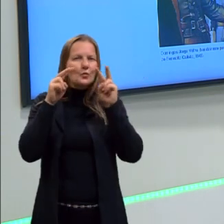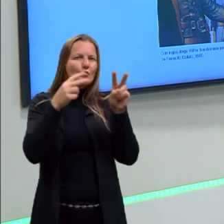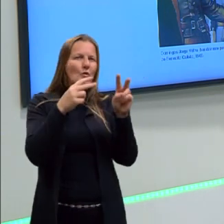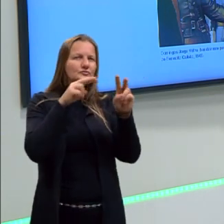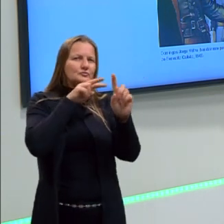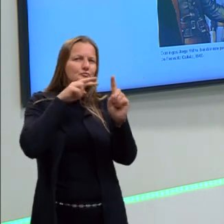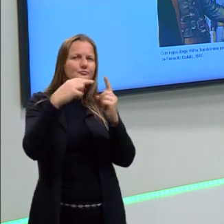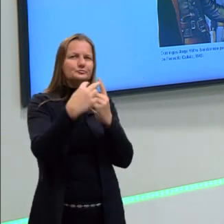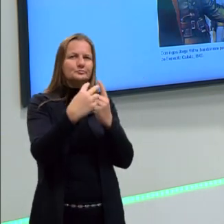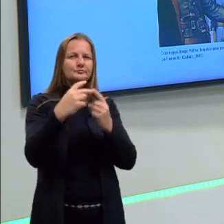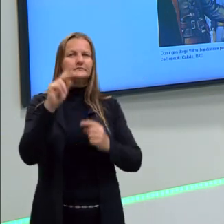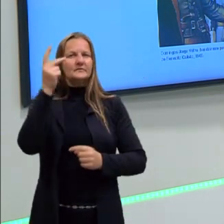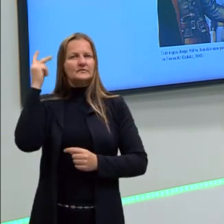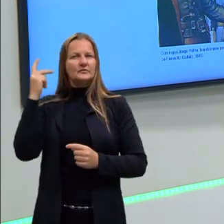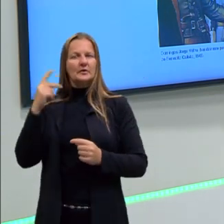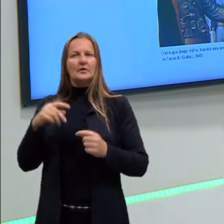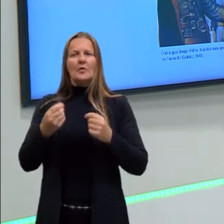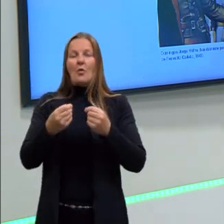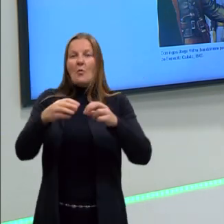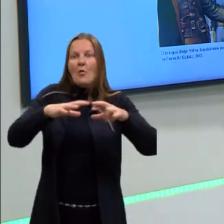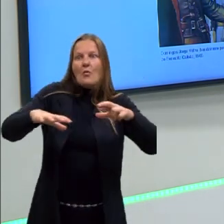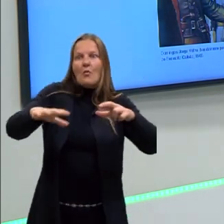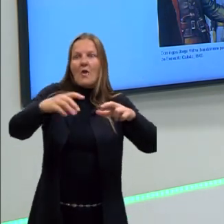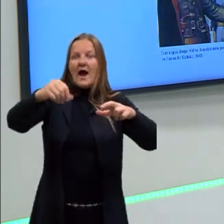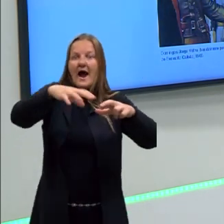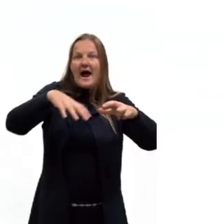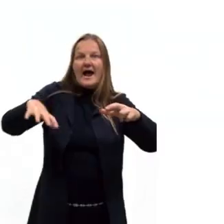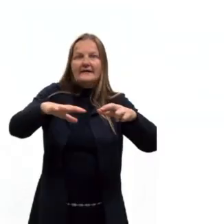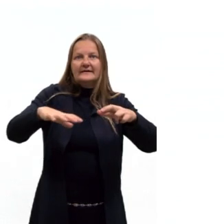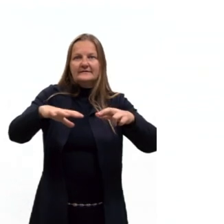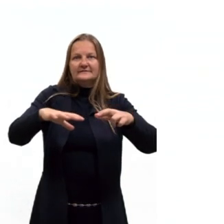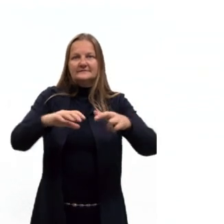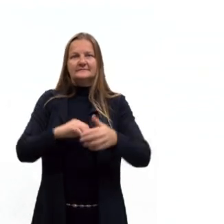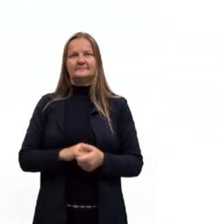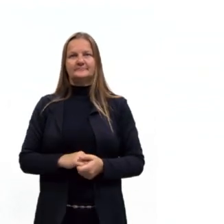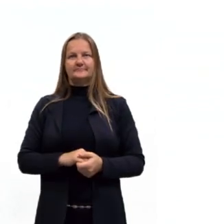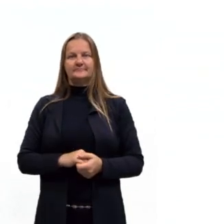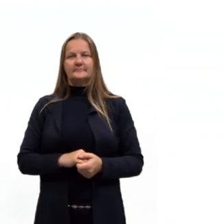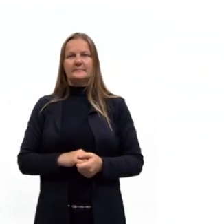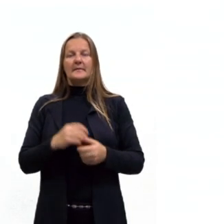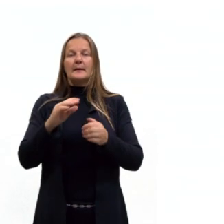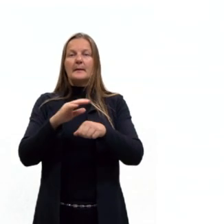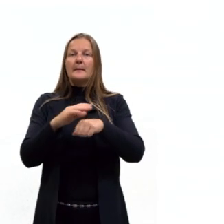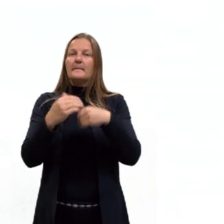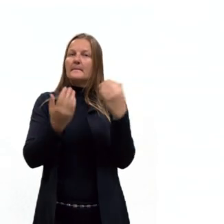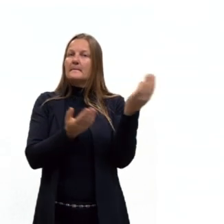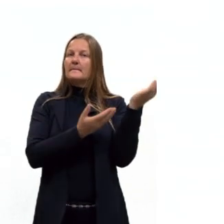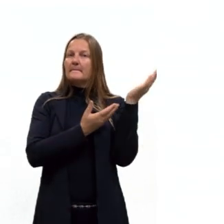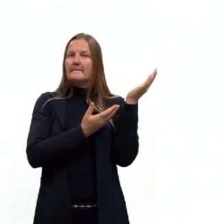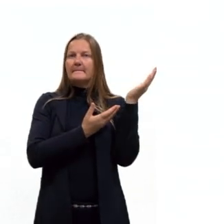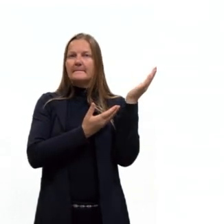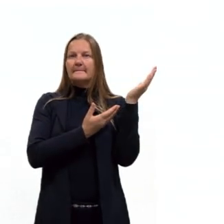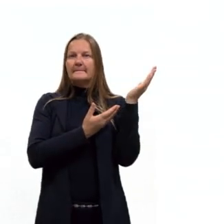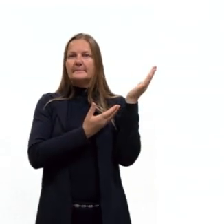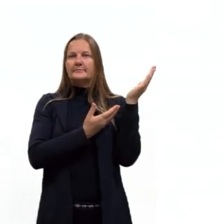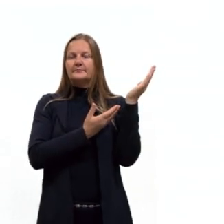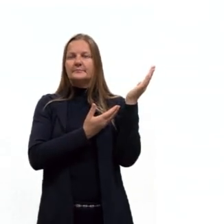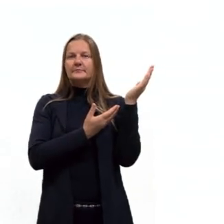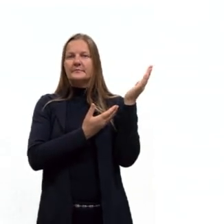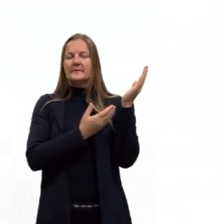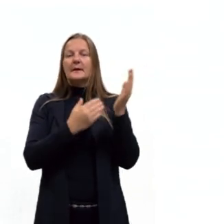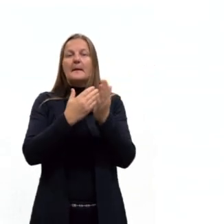geografia e justamente o tamanho do território que nós vamos tomar tá vamos passar então mais um aqui ó e aí